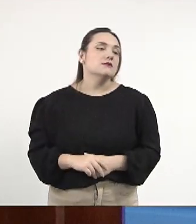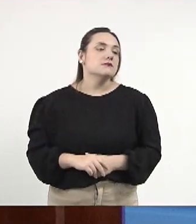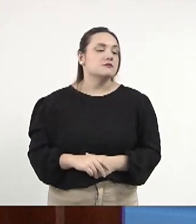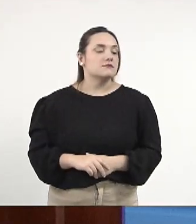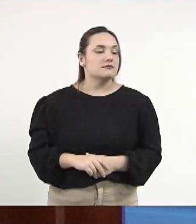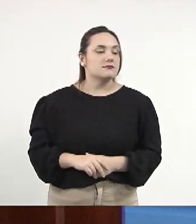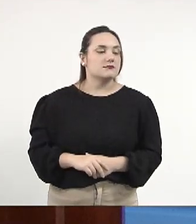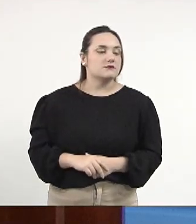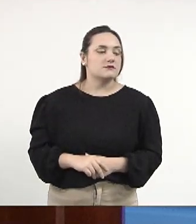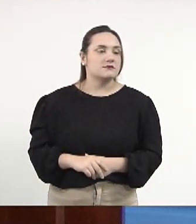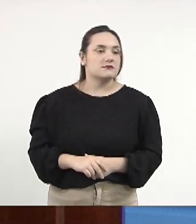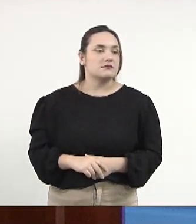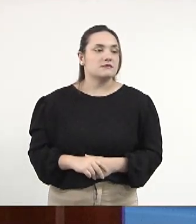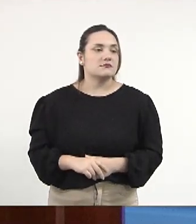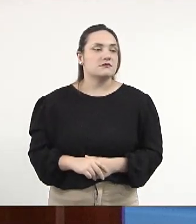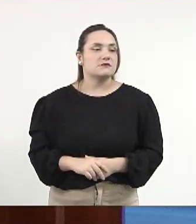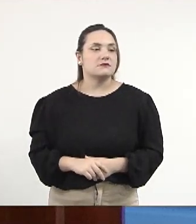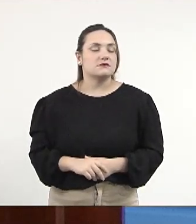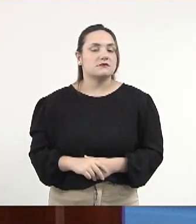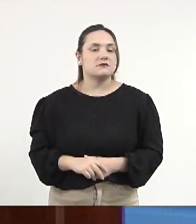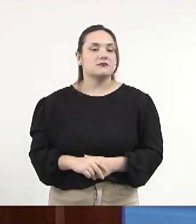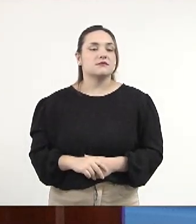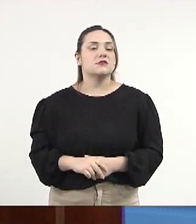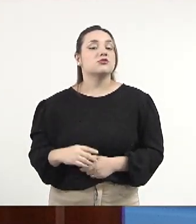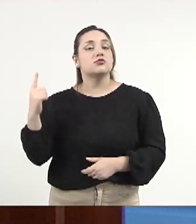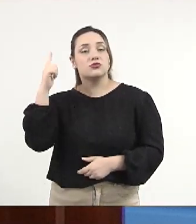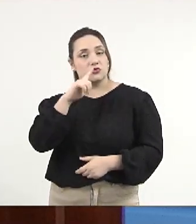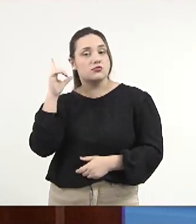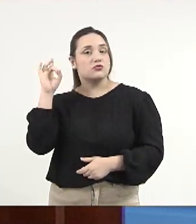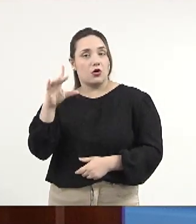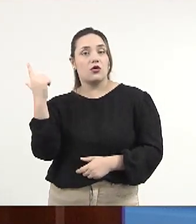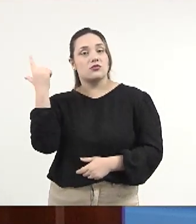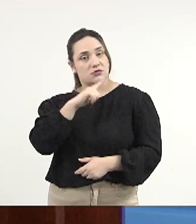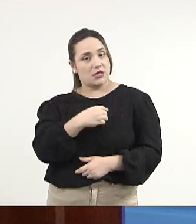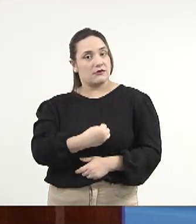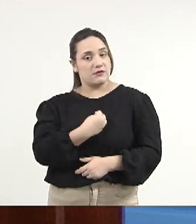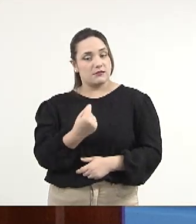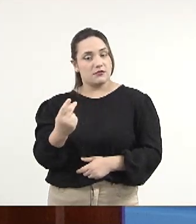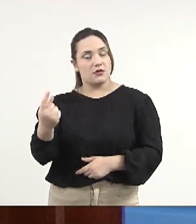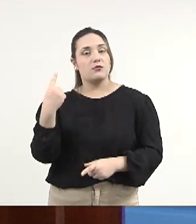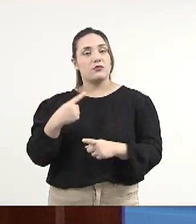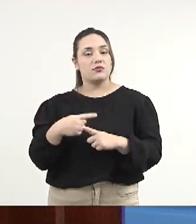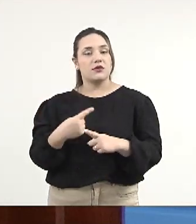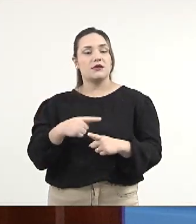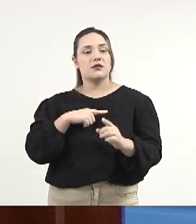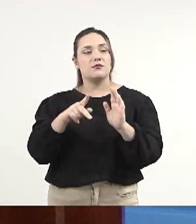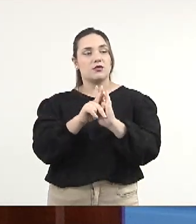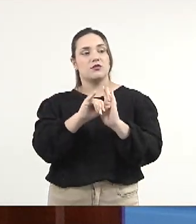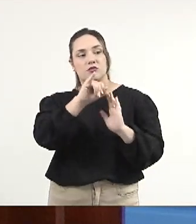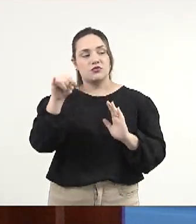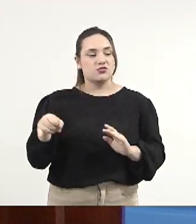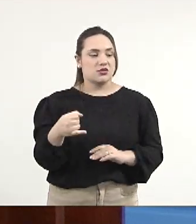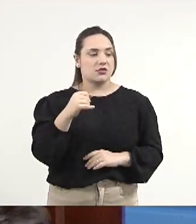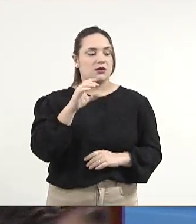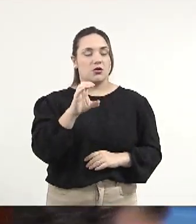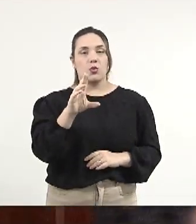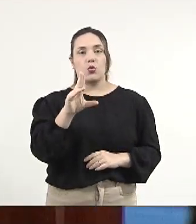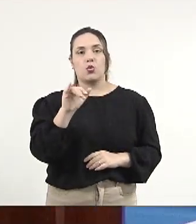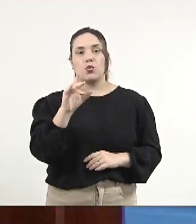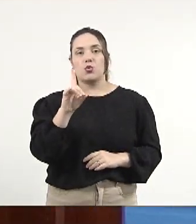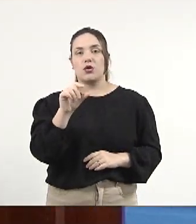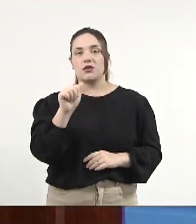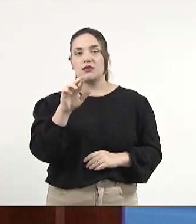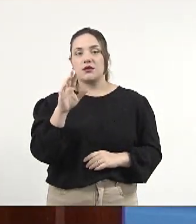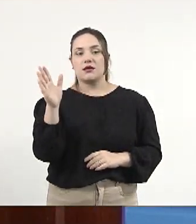com o programa Cuidar de Quem Cuida, que dá para essa mãe R$900